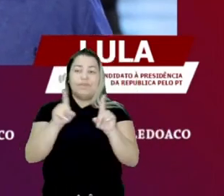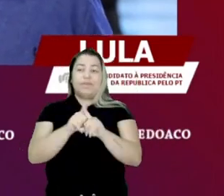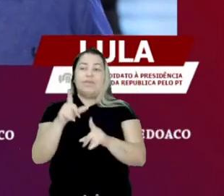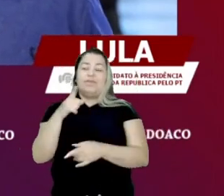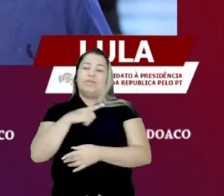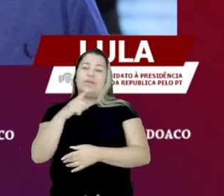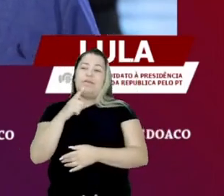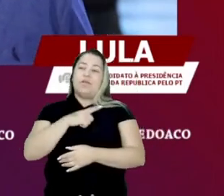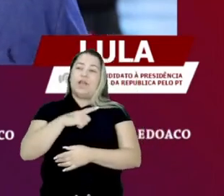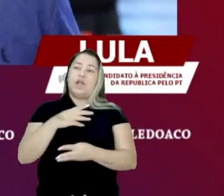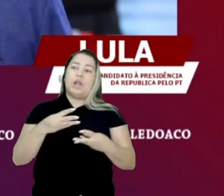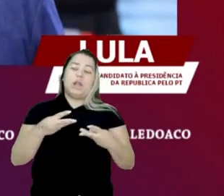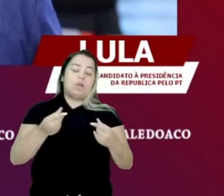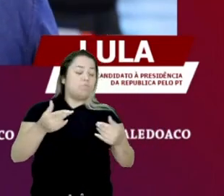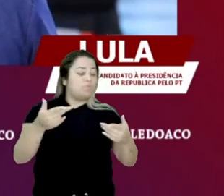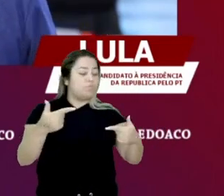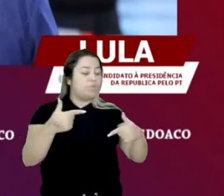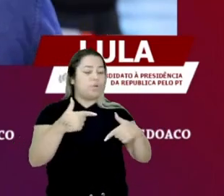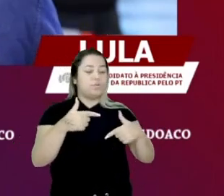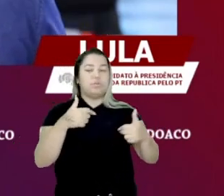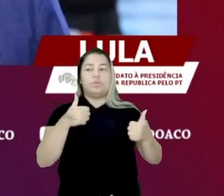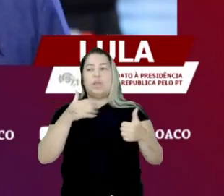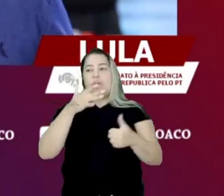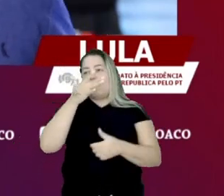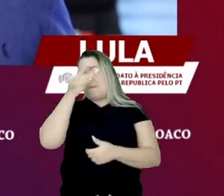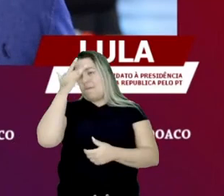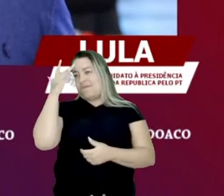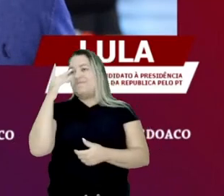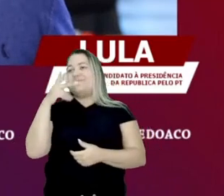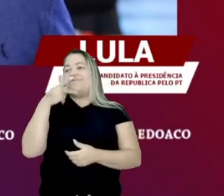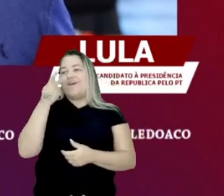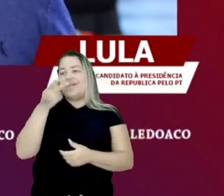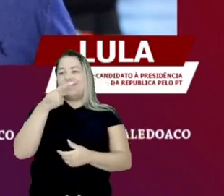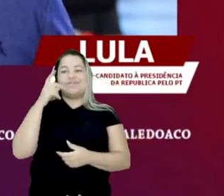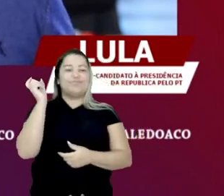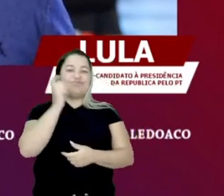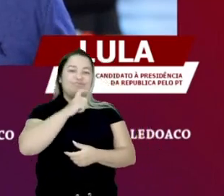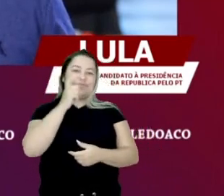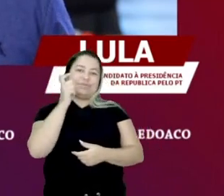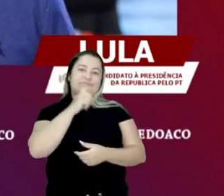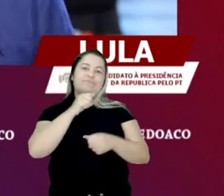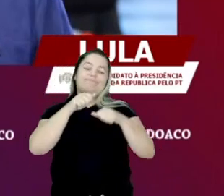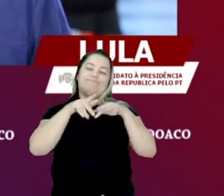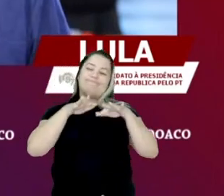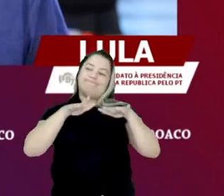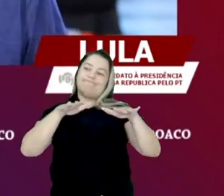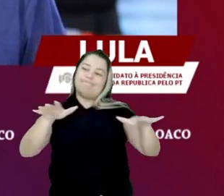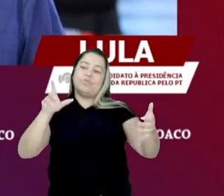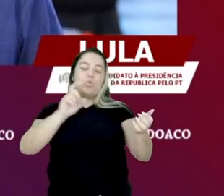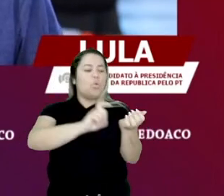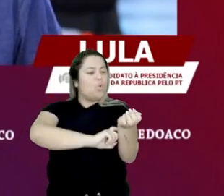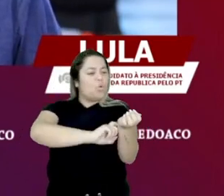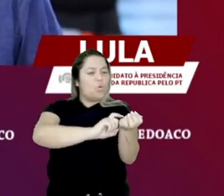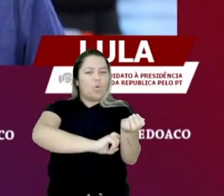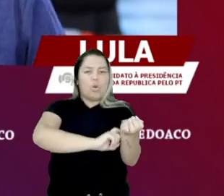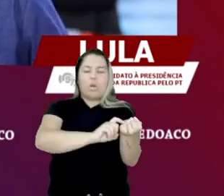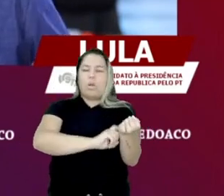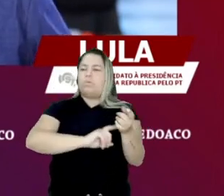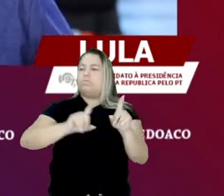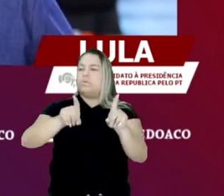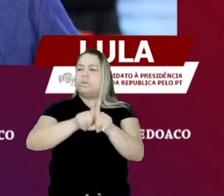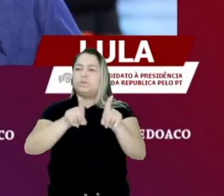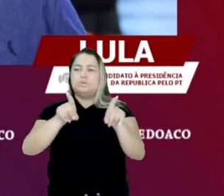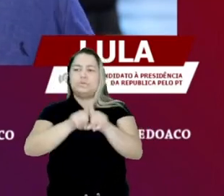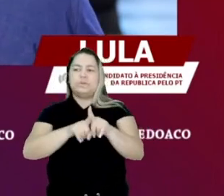transmite as encrencas, quando na verdade o povo brasileiro é um povo de paz. Eu já participei de tantas eleições nesse país, A gente nunca